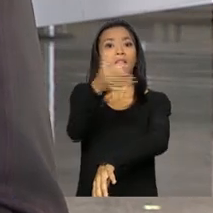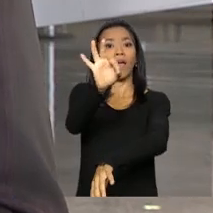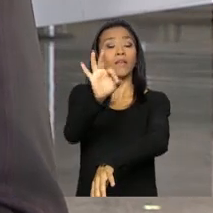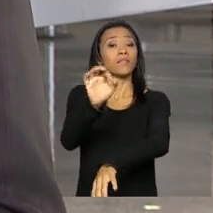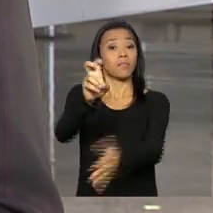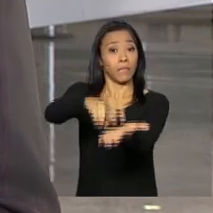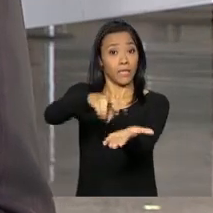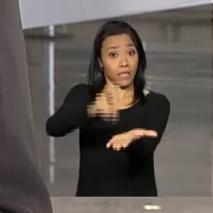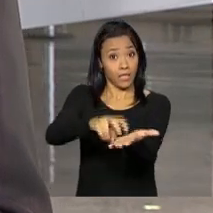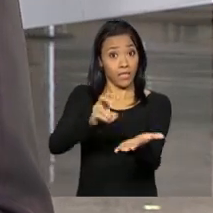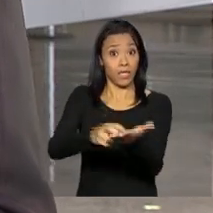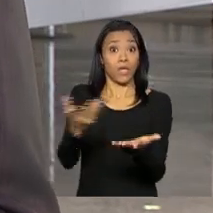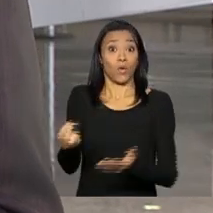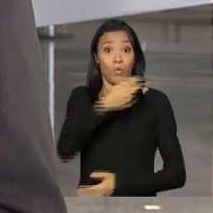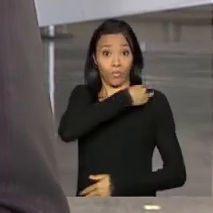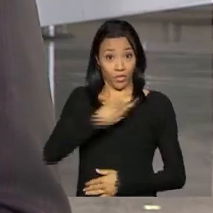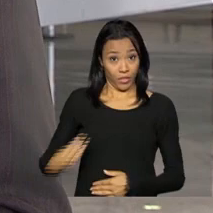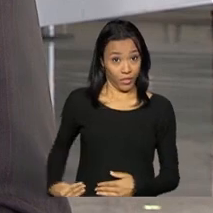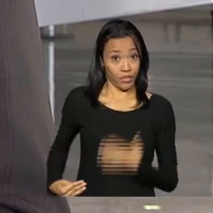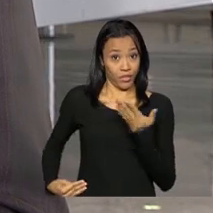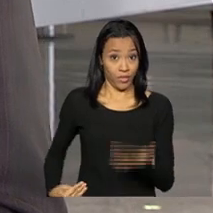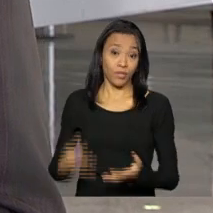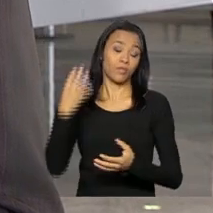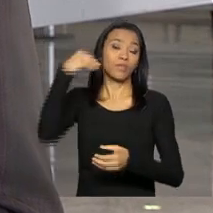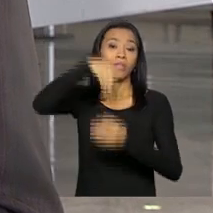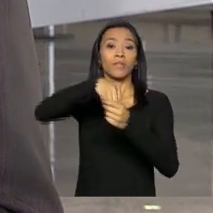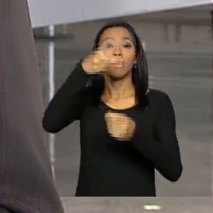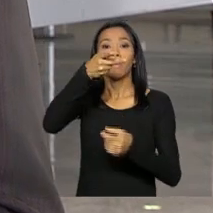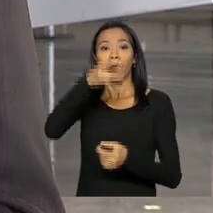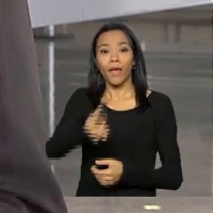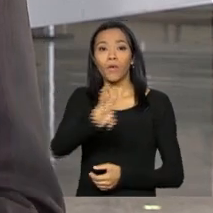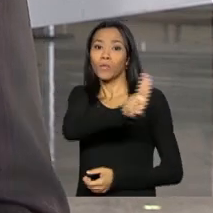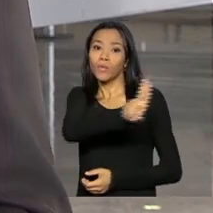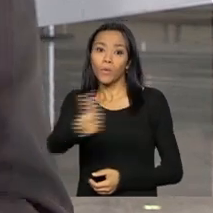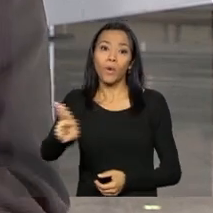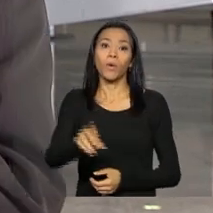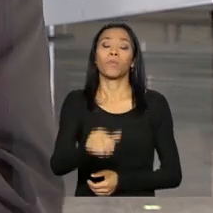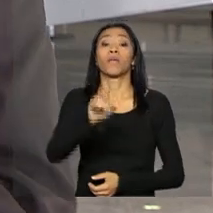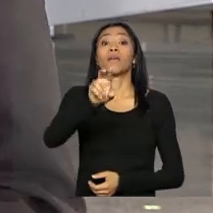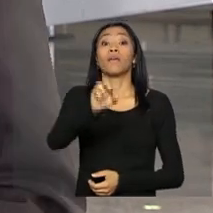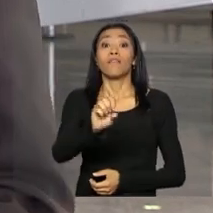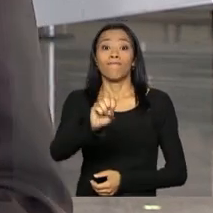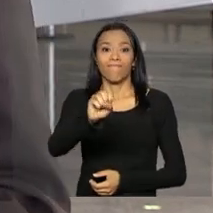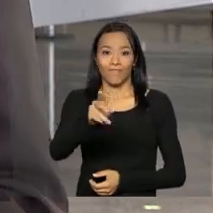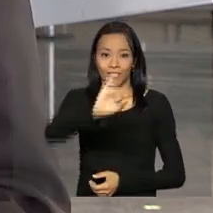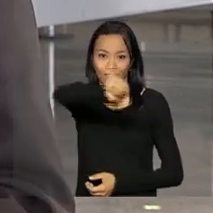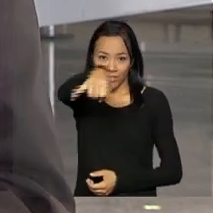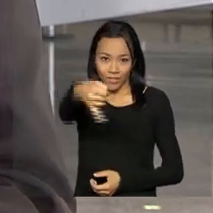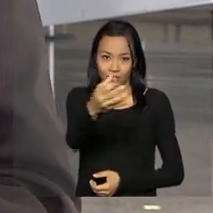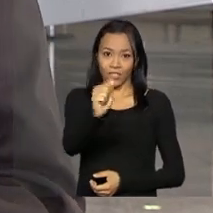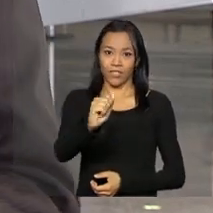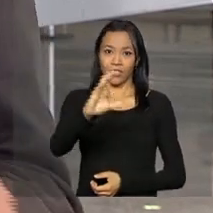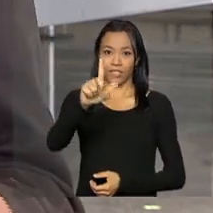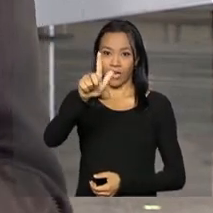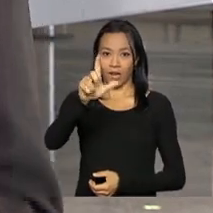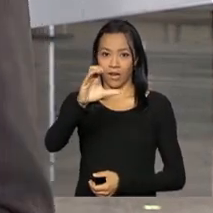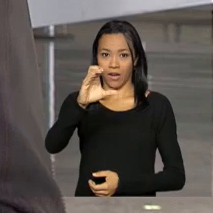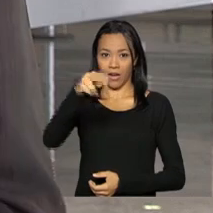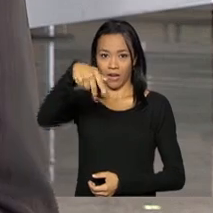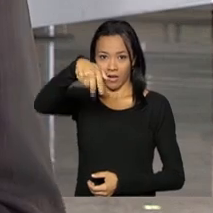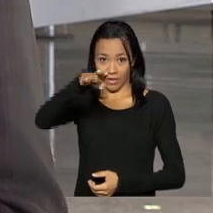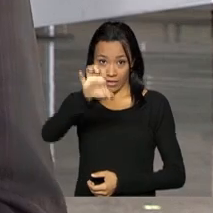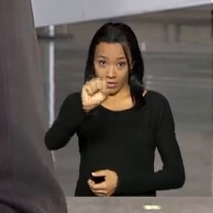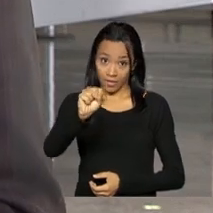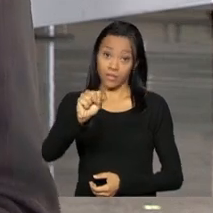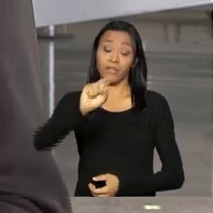com o ministro-chefe do Gabinete Pessoal da Presidência da República, ministro Jacques Wagner, aqui no Palácio do Planalto. Depois, às